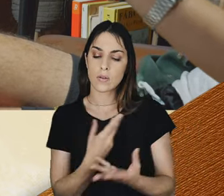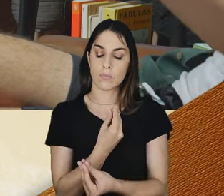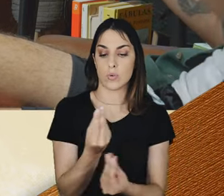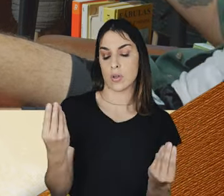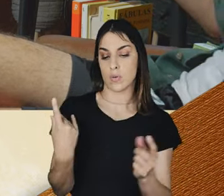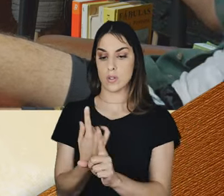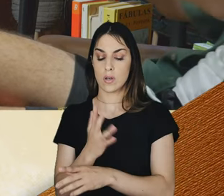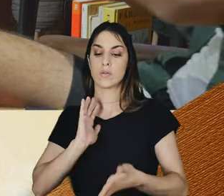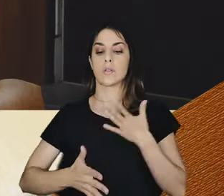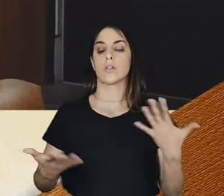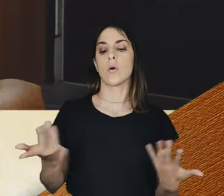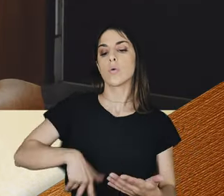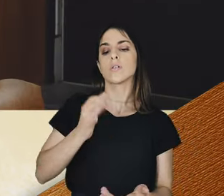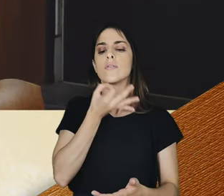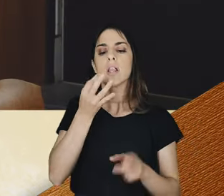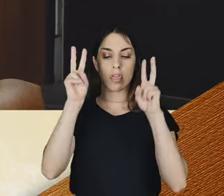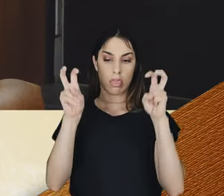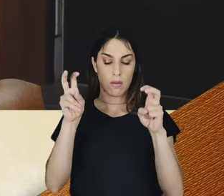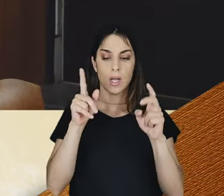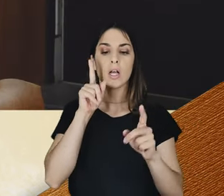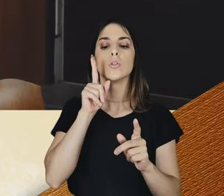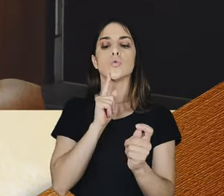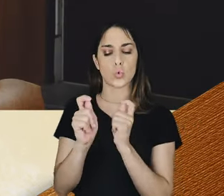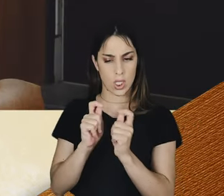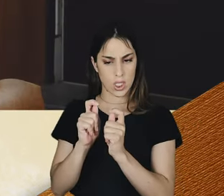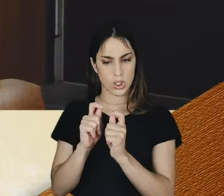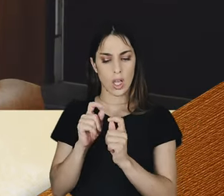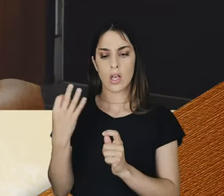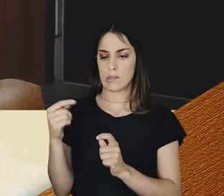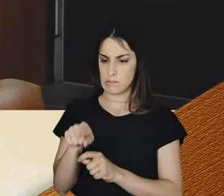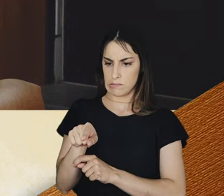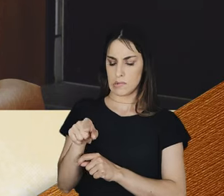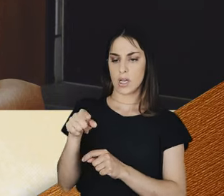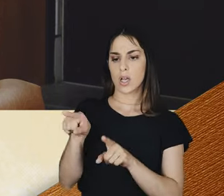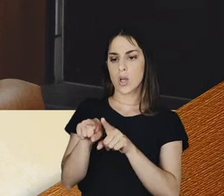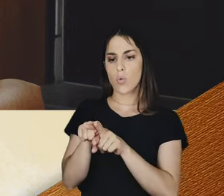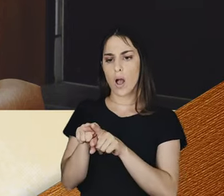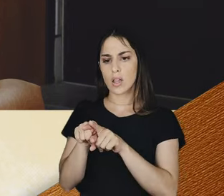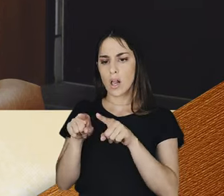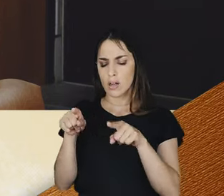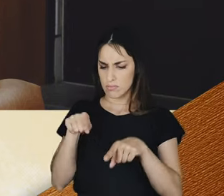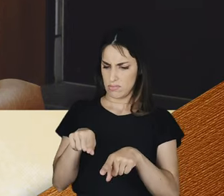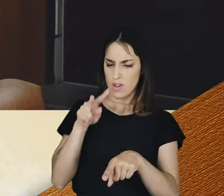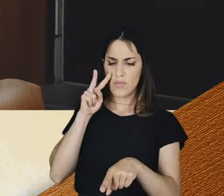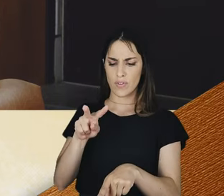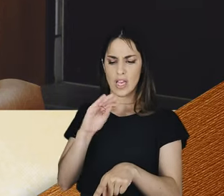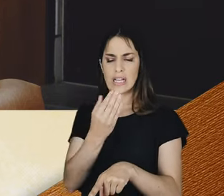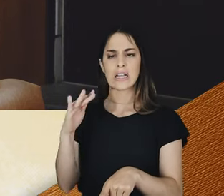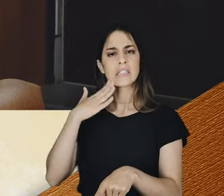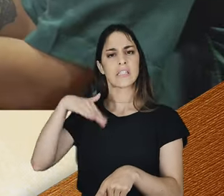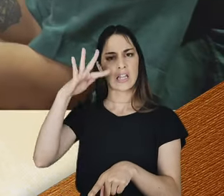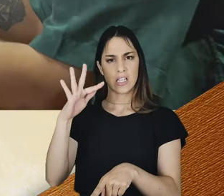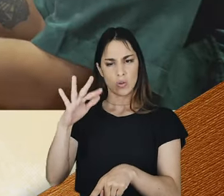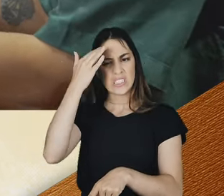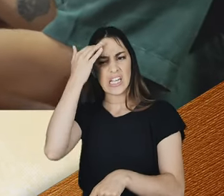acontecer. Então nós estamos a falar de um jornalista, um repórter, que acaba de confundir o corpo de uma criança de 14 anos com